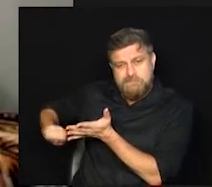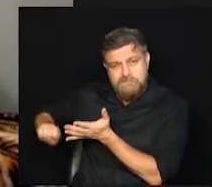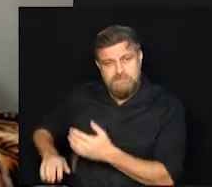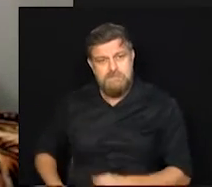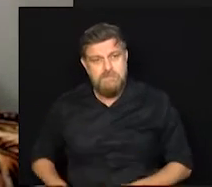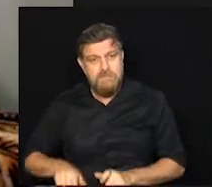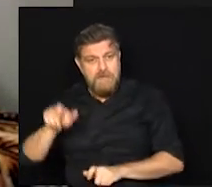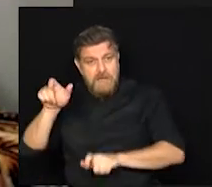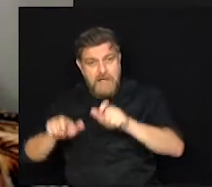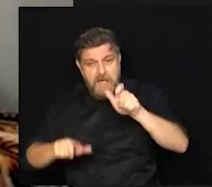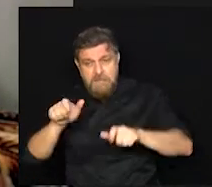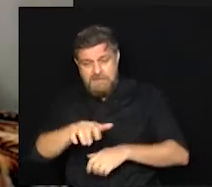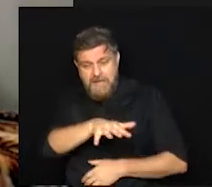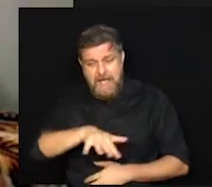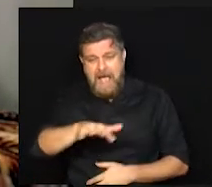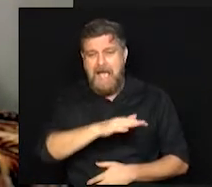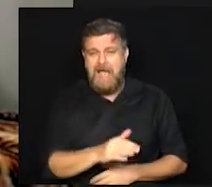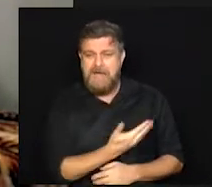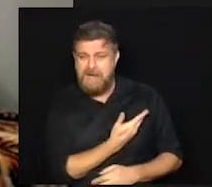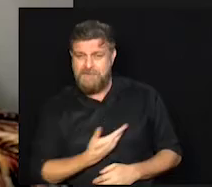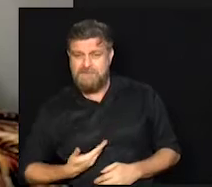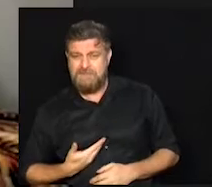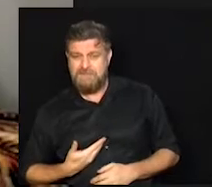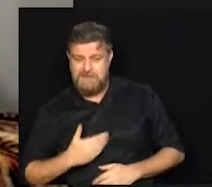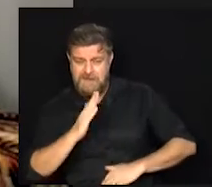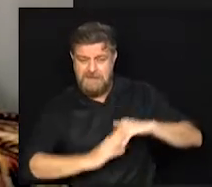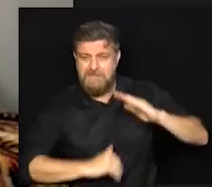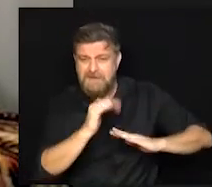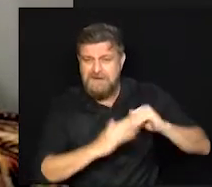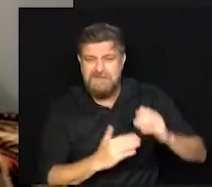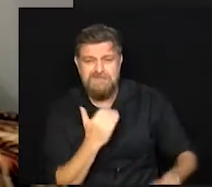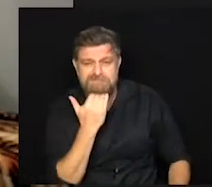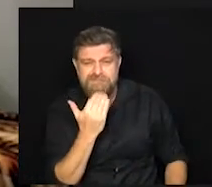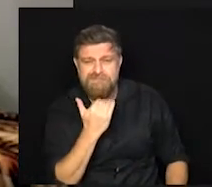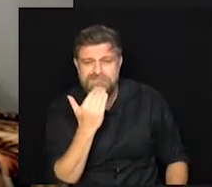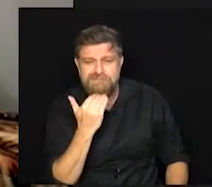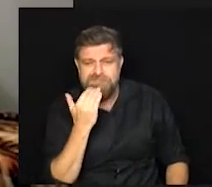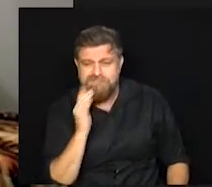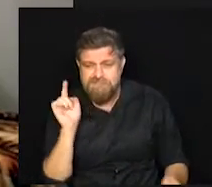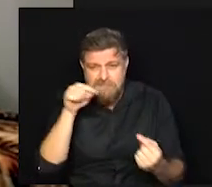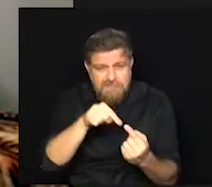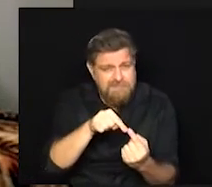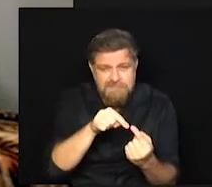pessoas e o poder público acaba não cumprindo. Então, se você tem hoje,